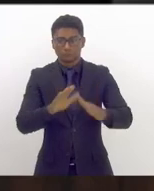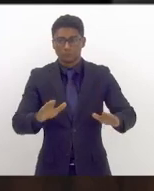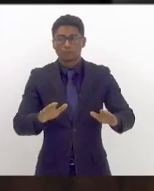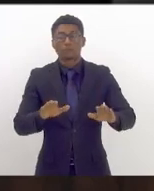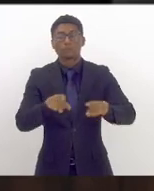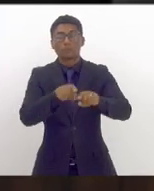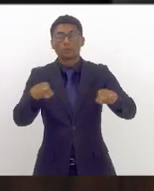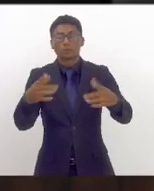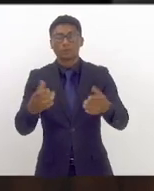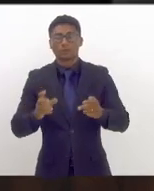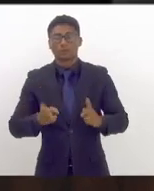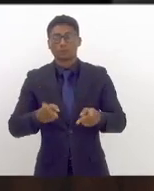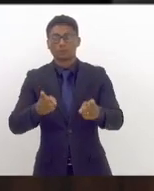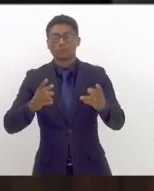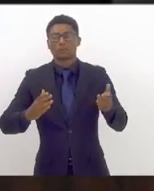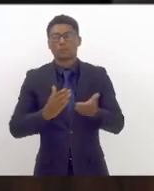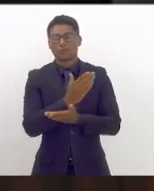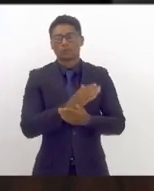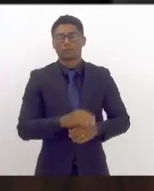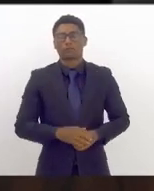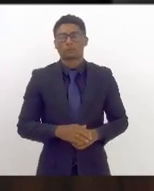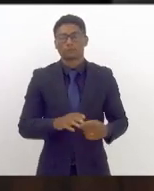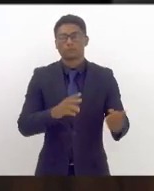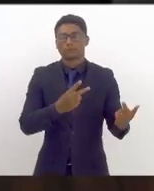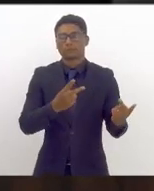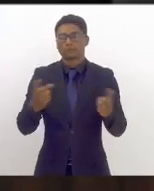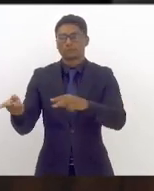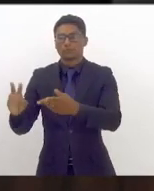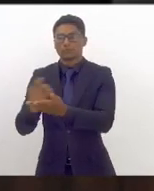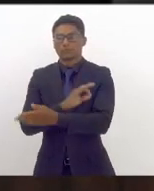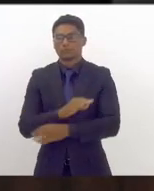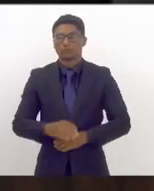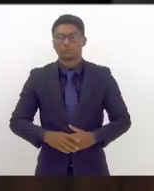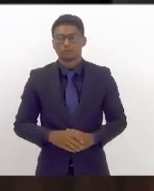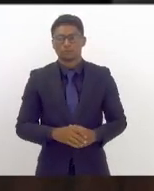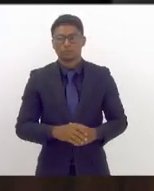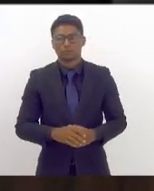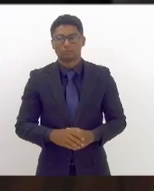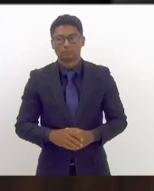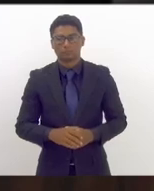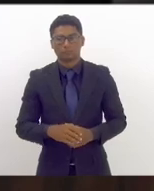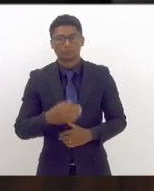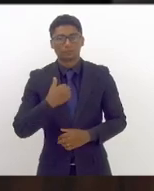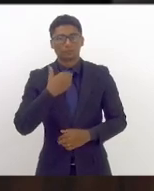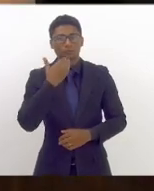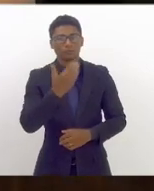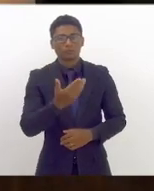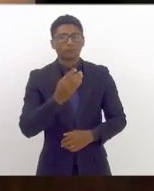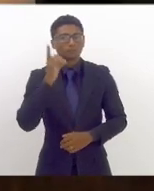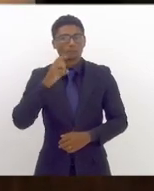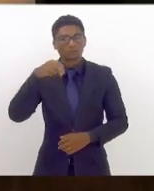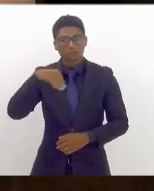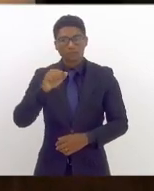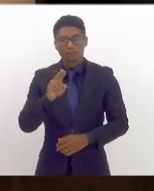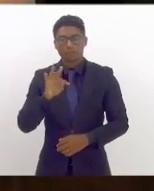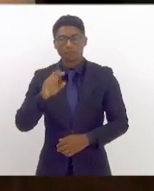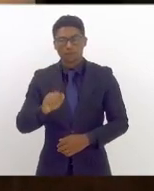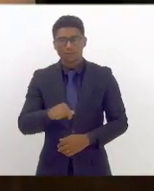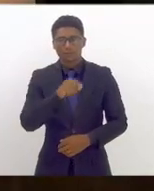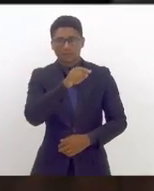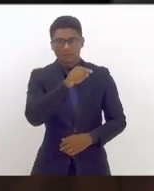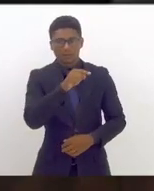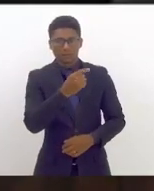aprovam permaneça Como estão aprovado vai autógrafo pedir com a autoria no projeto da deputada Marta anterior